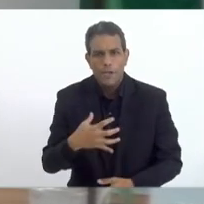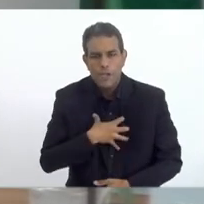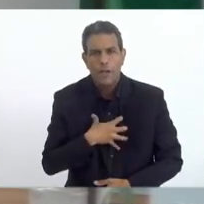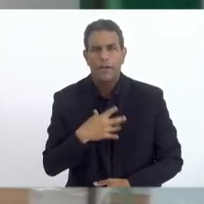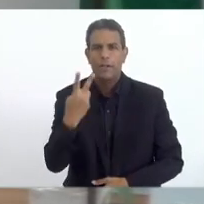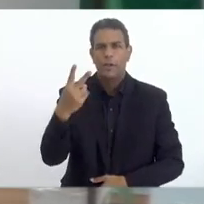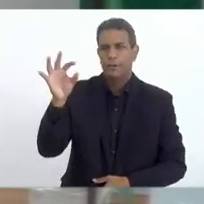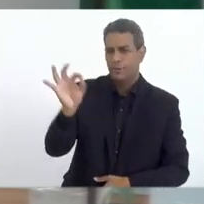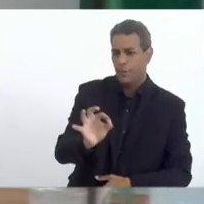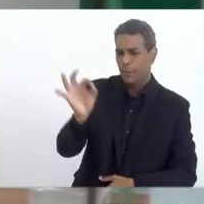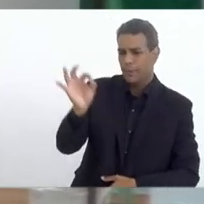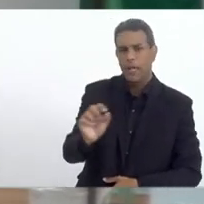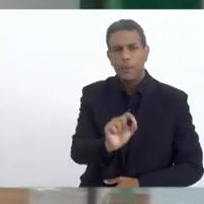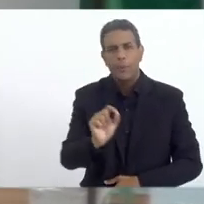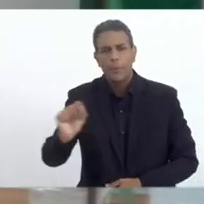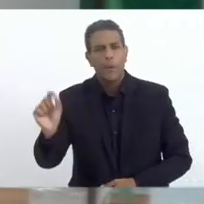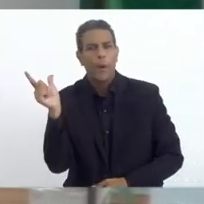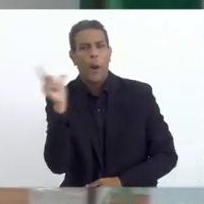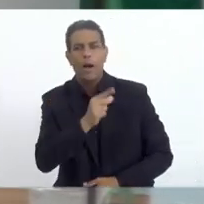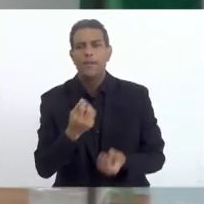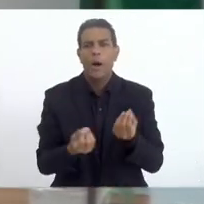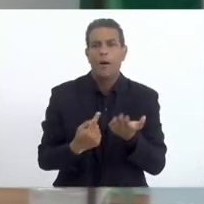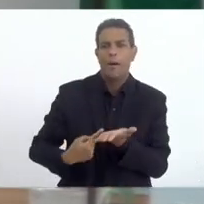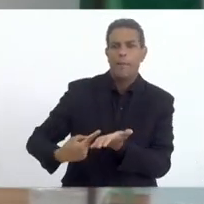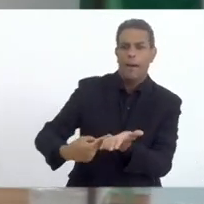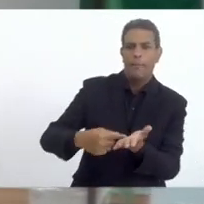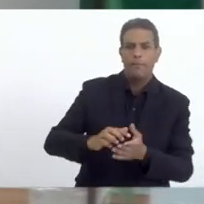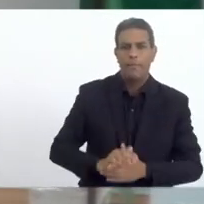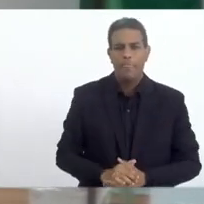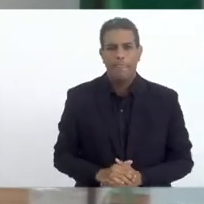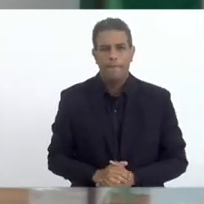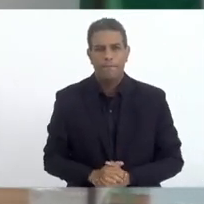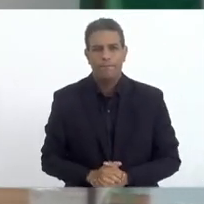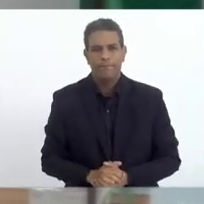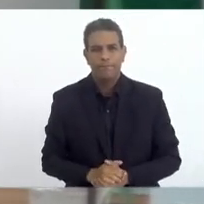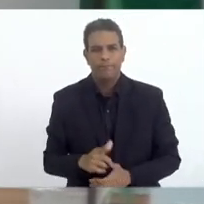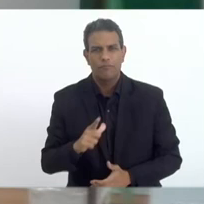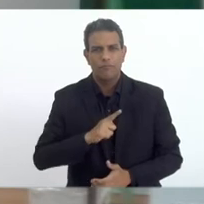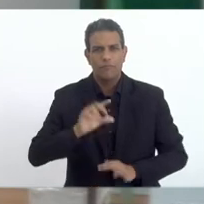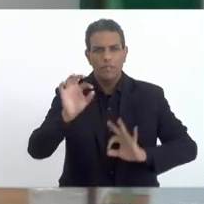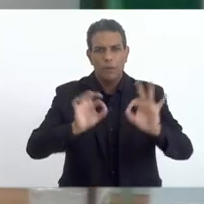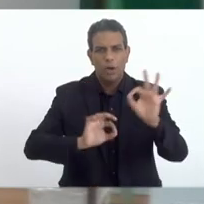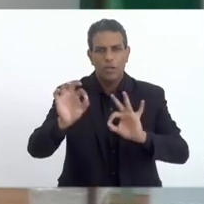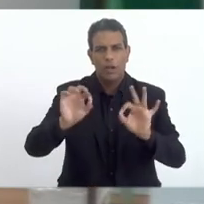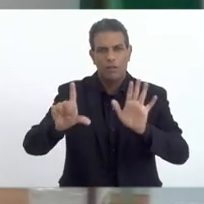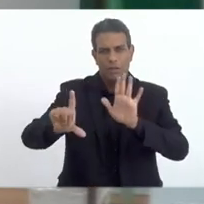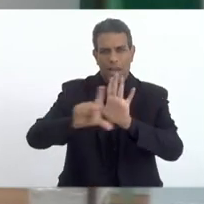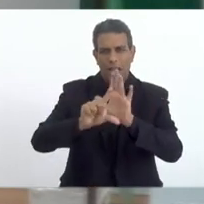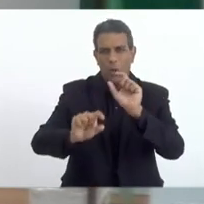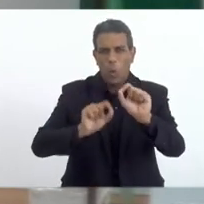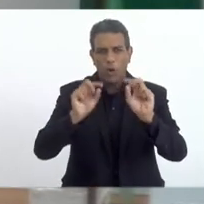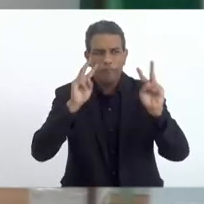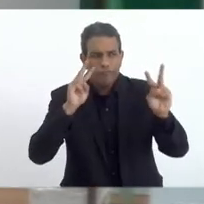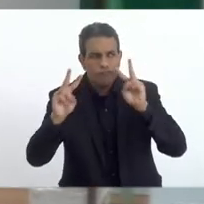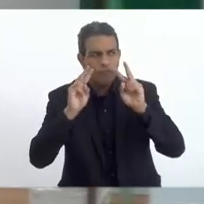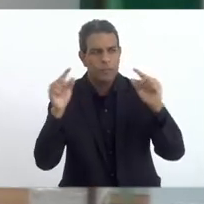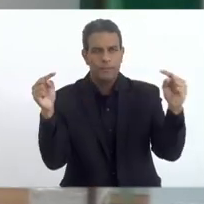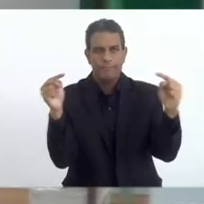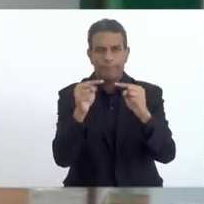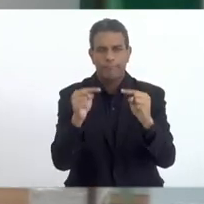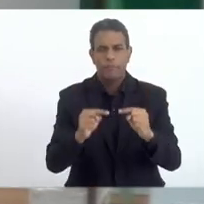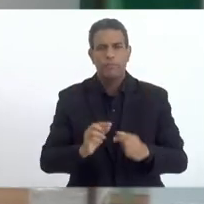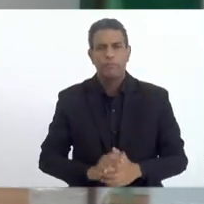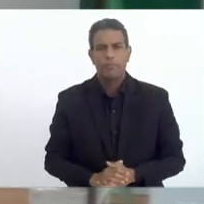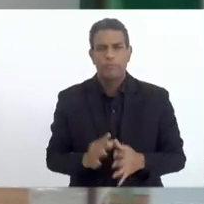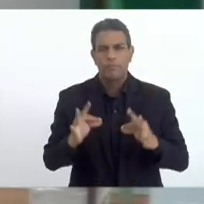esses 2%, quando veio o projeto de lei, foi visto